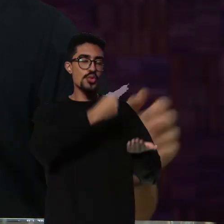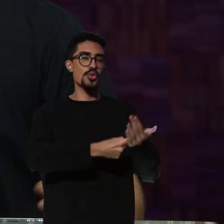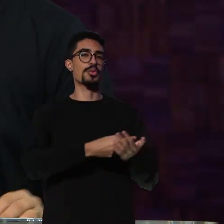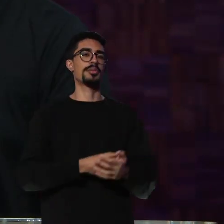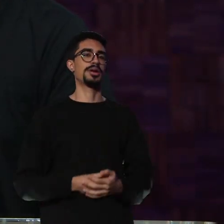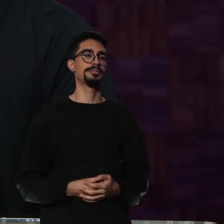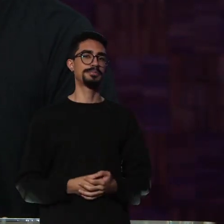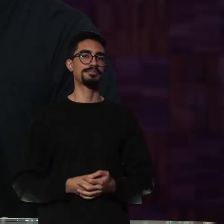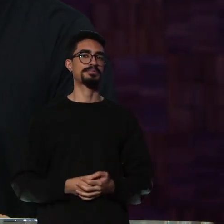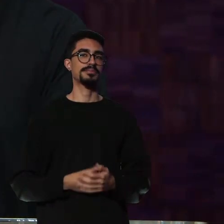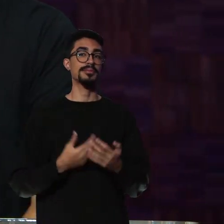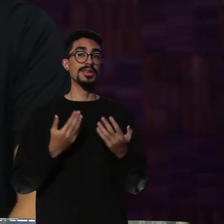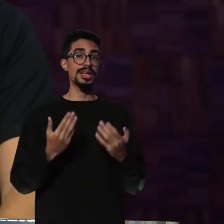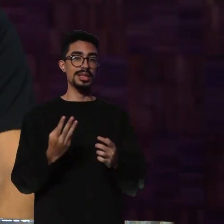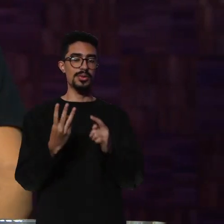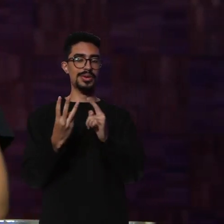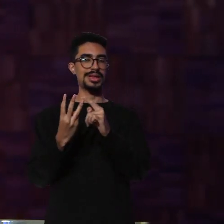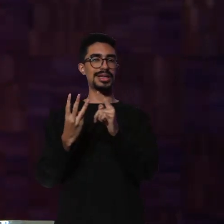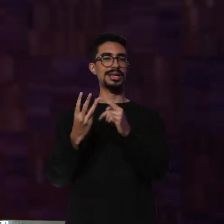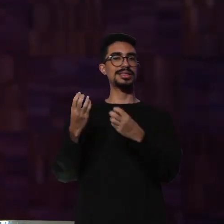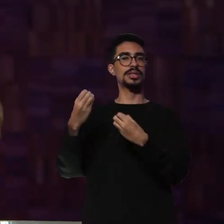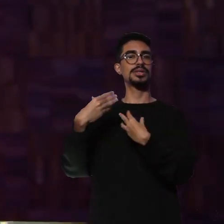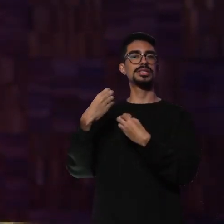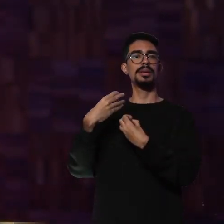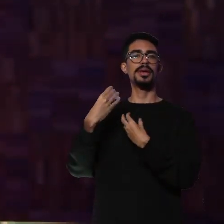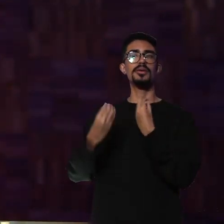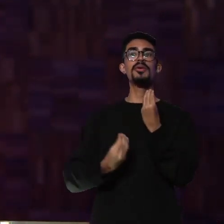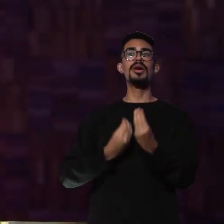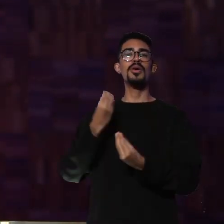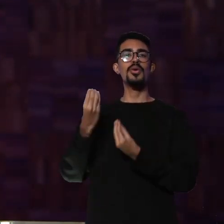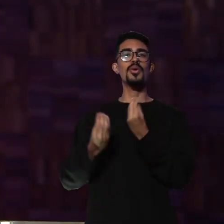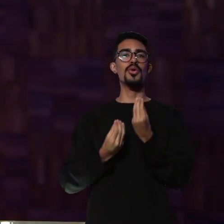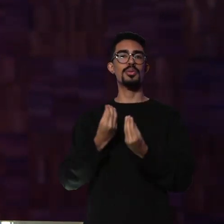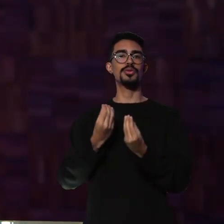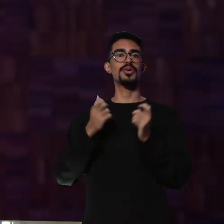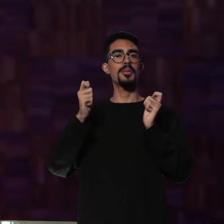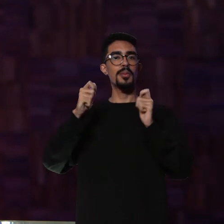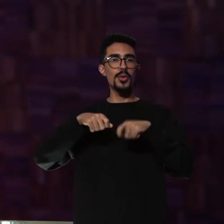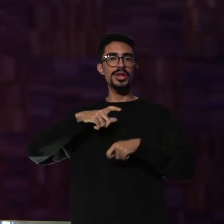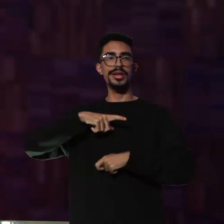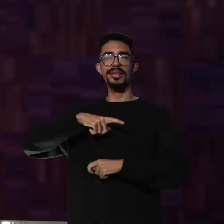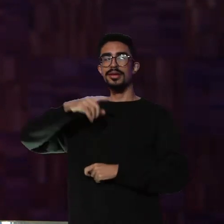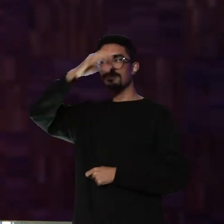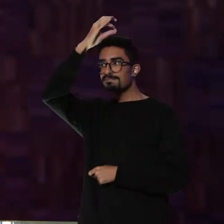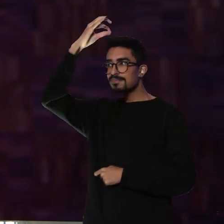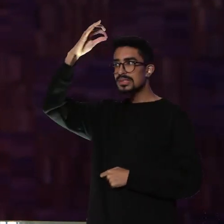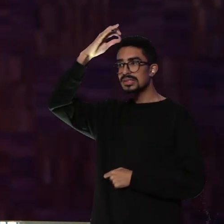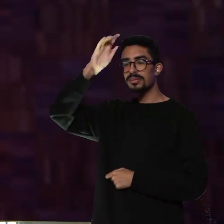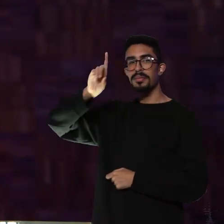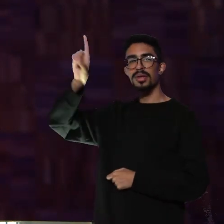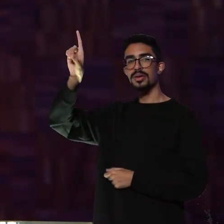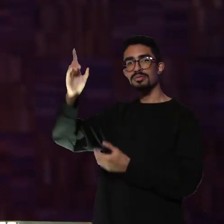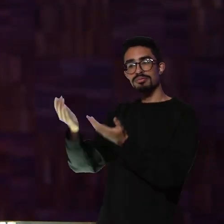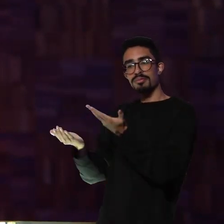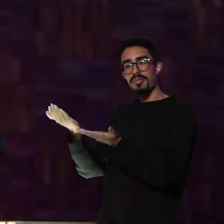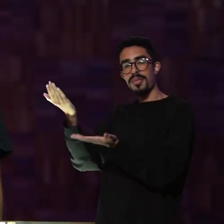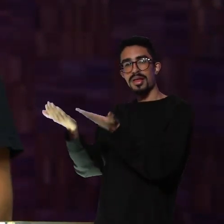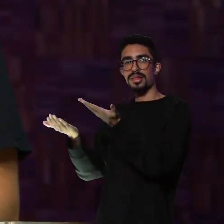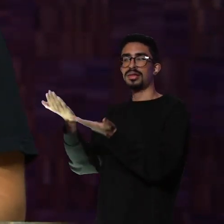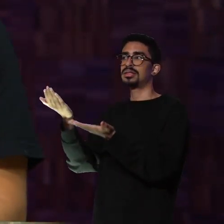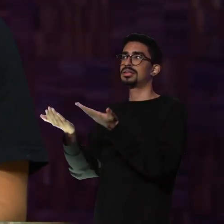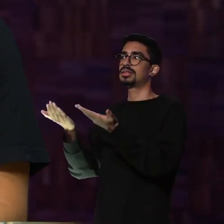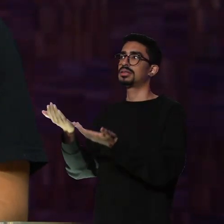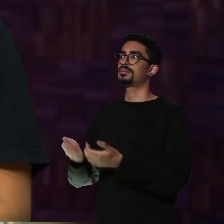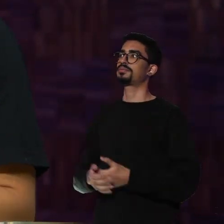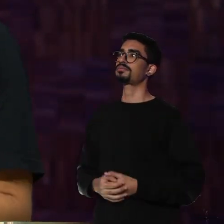janelas que aparecem à nossa frente de oportunidade é através da balança do Espírito. O final do versículo vai falar Paulo